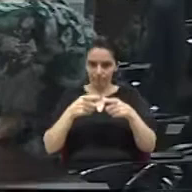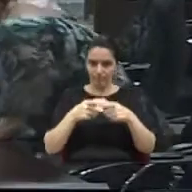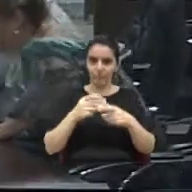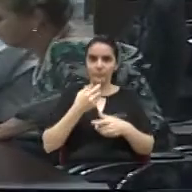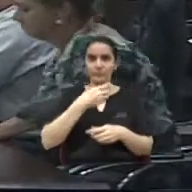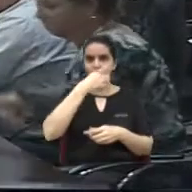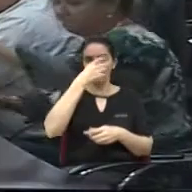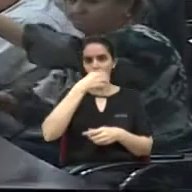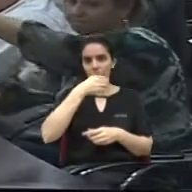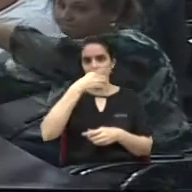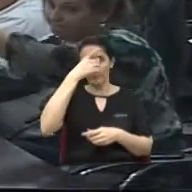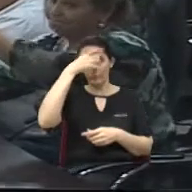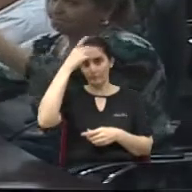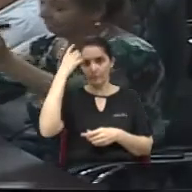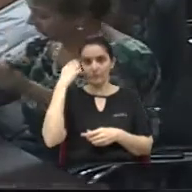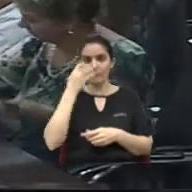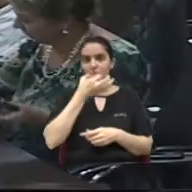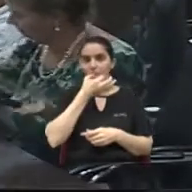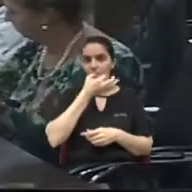Xavier.